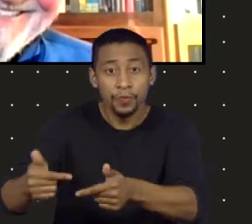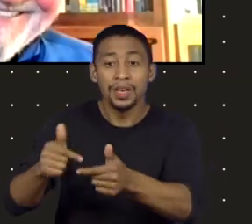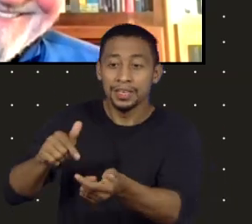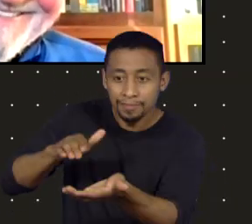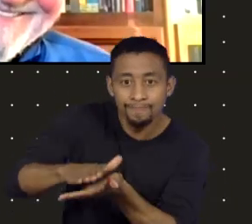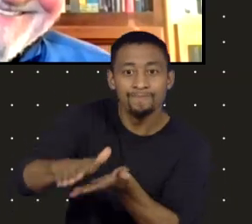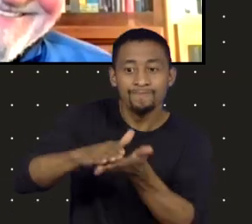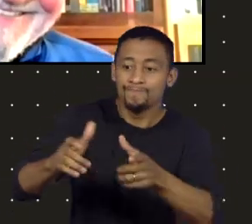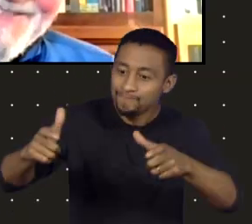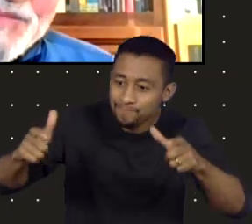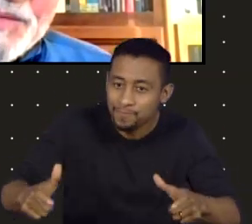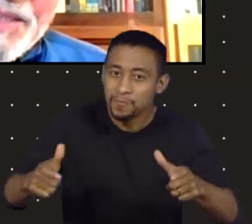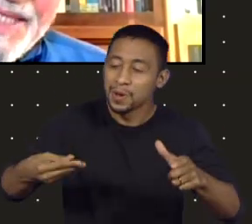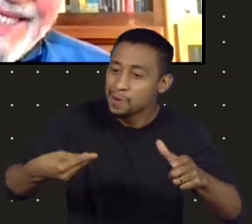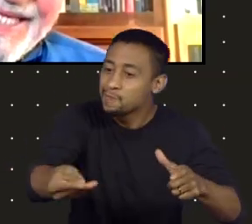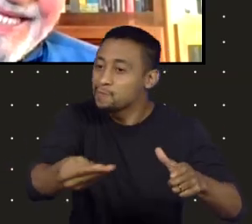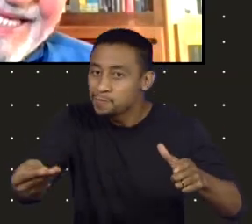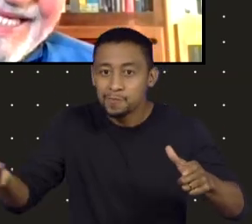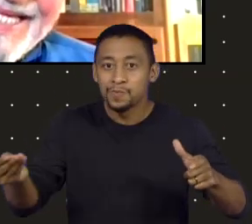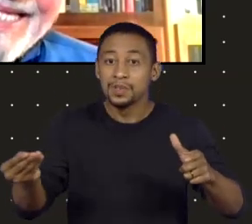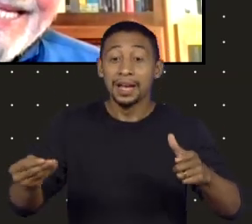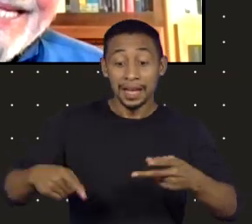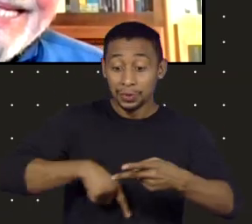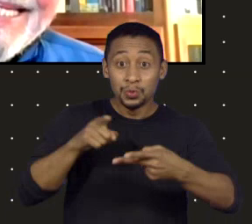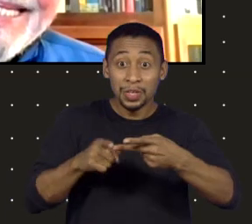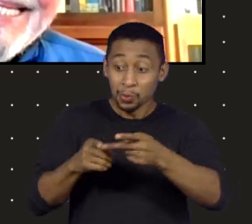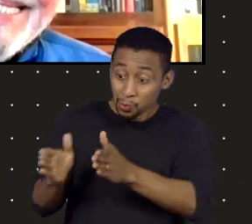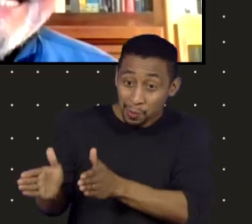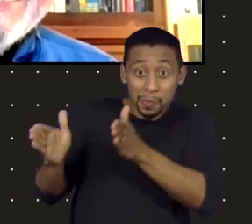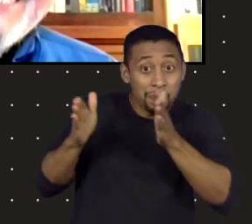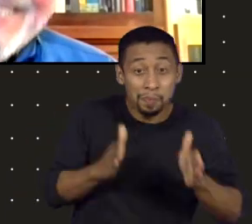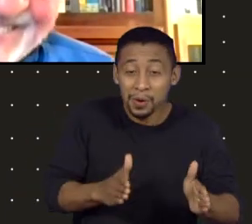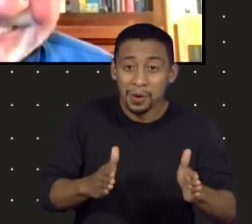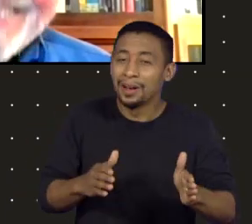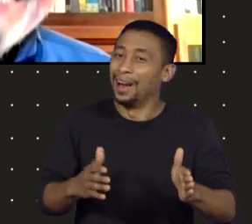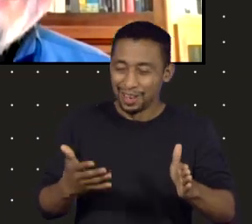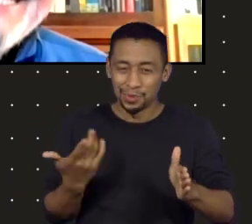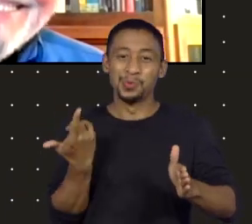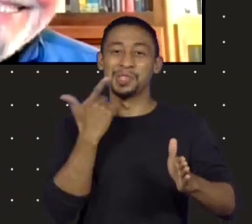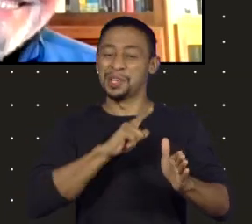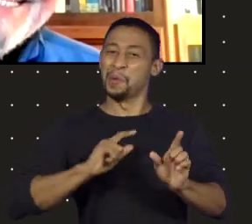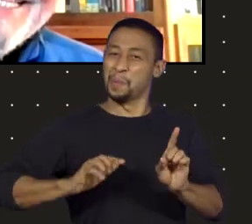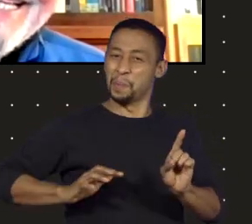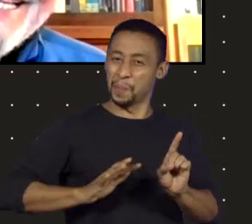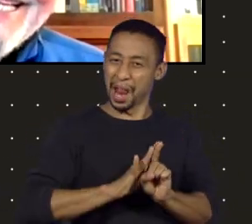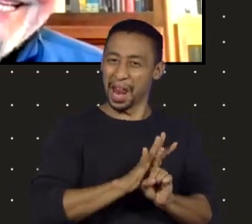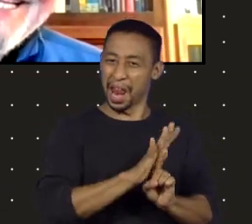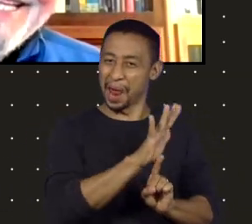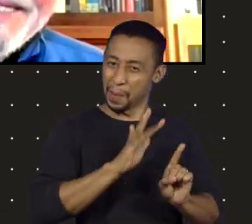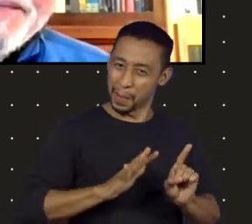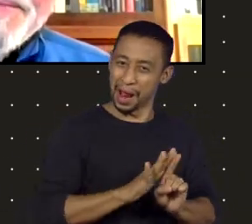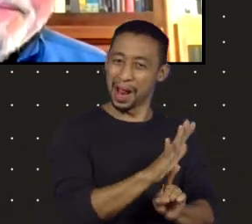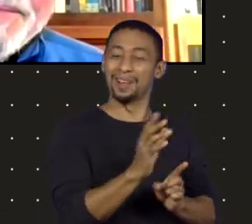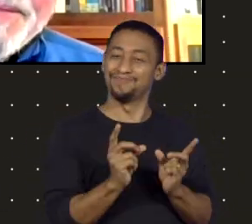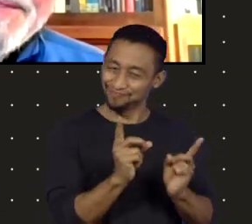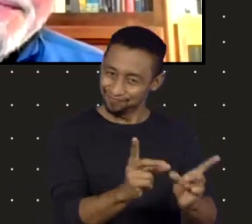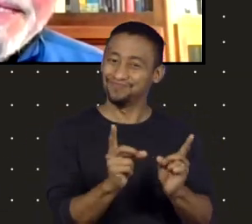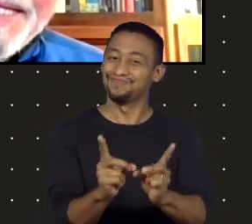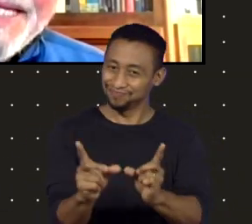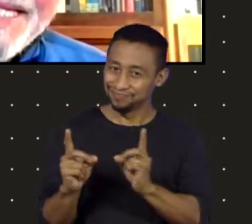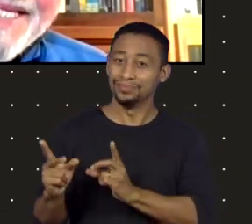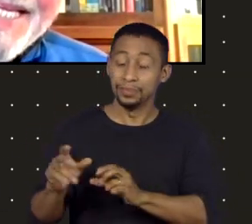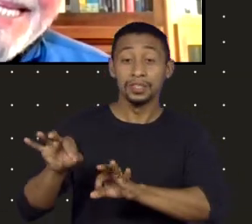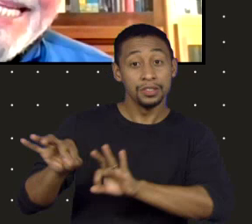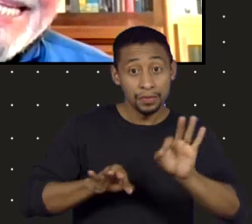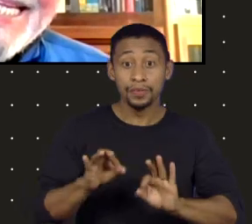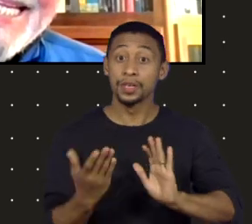Cavaquinho, e na segunda série já Cartola teve um fascículo e Nelson Cavaquinho teve outro, como mereciam. O Elifas também trabalhou